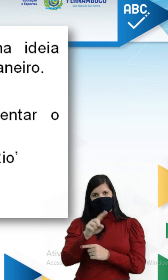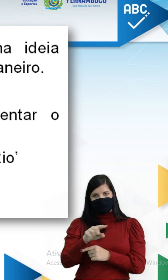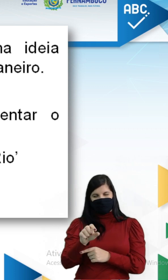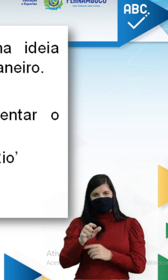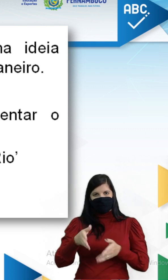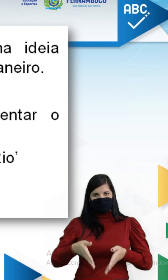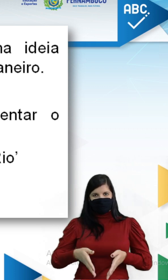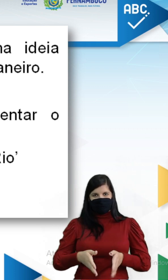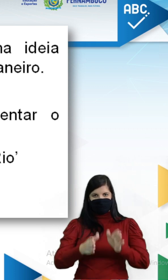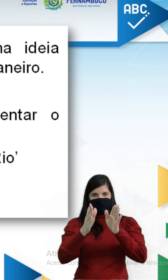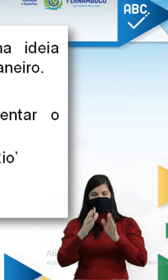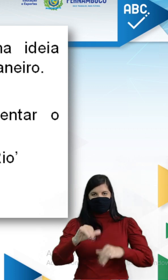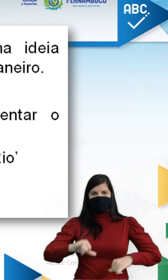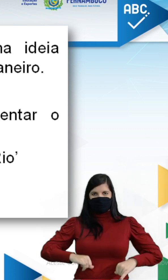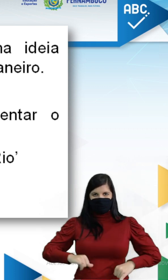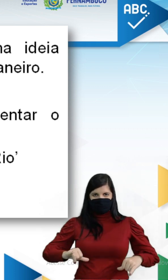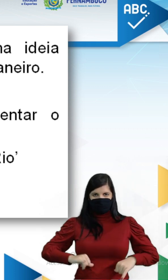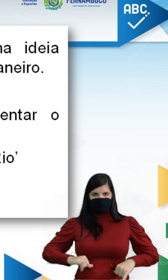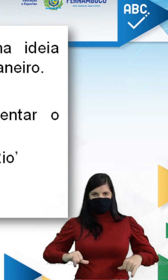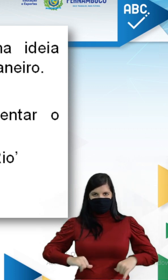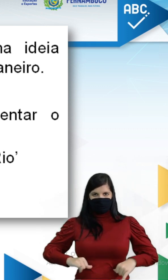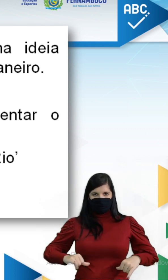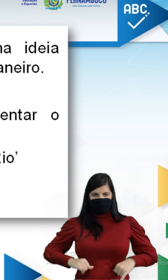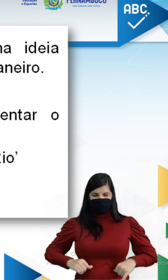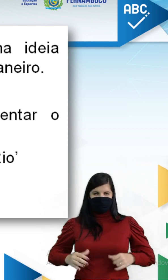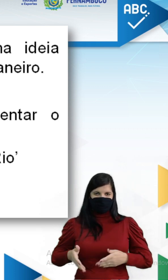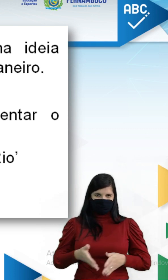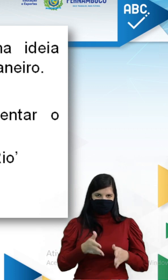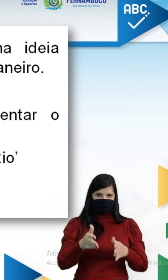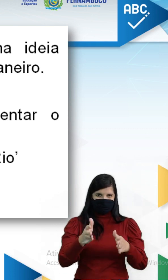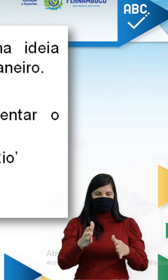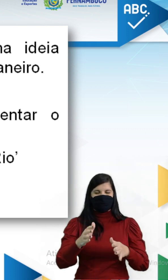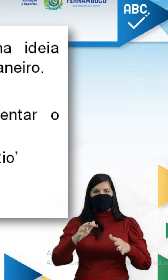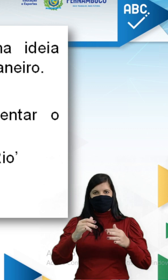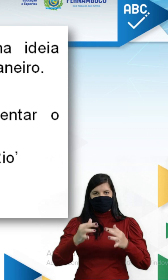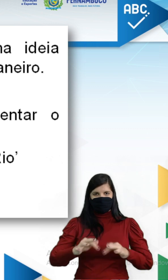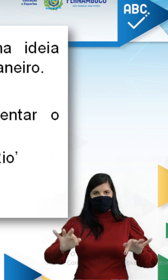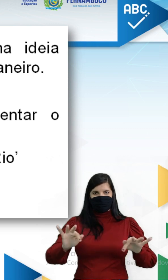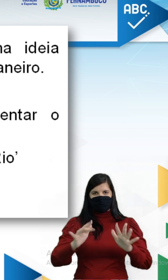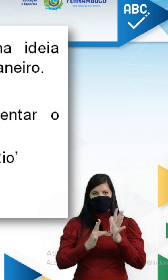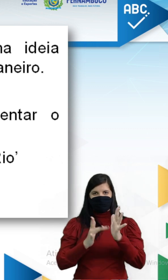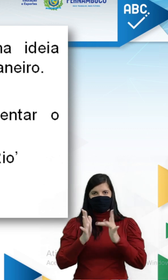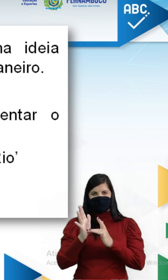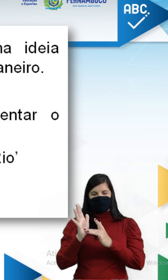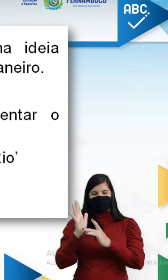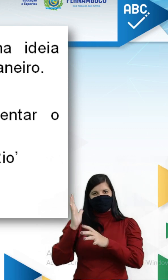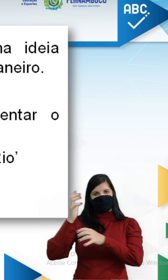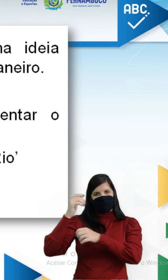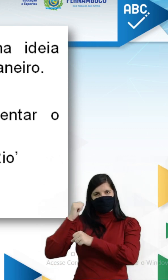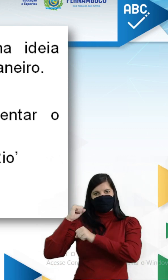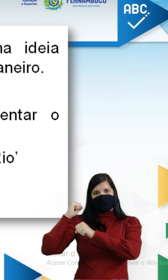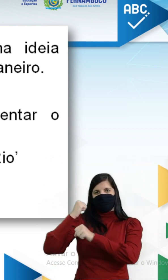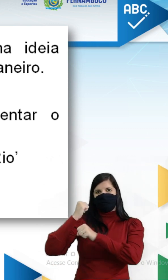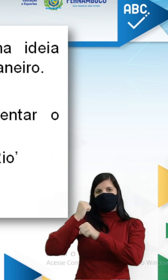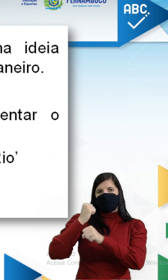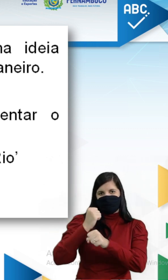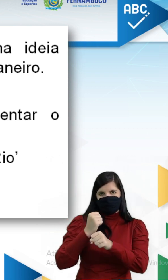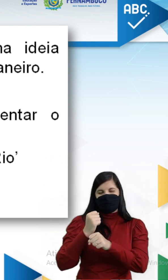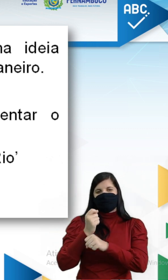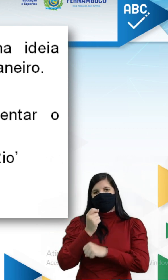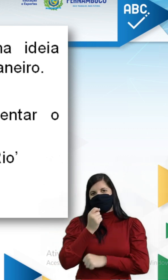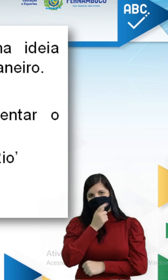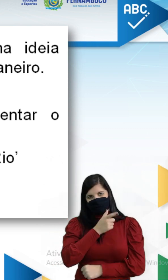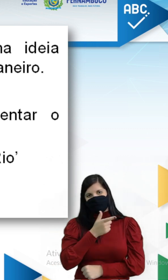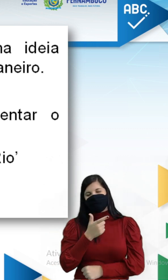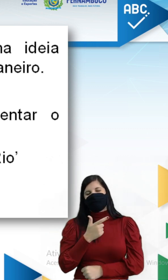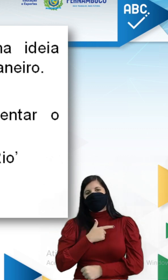de sofrimento, é a via dolorosa em que Cristo carregou a cruz. Então, e justamente há uma ironia no